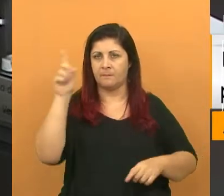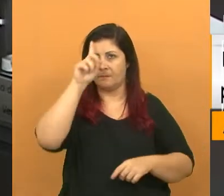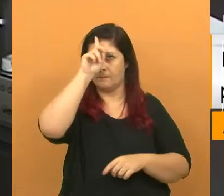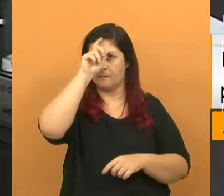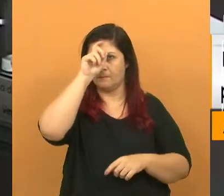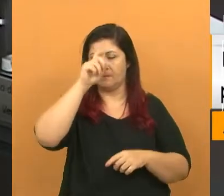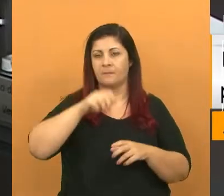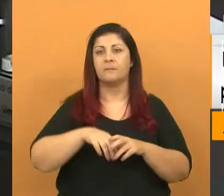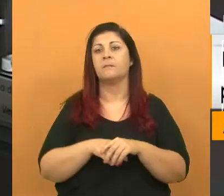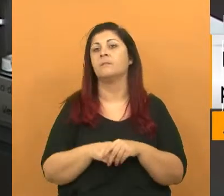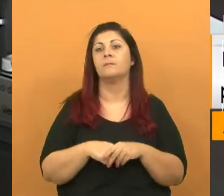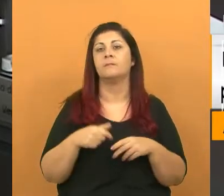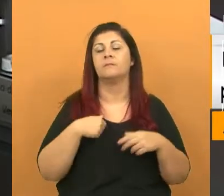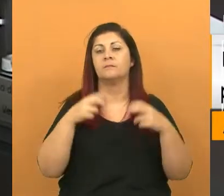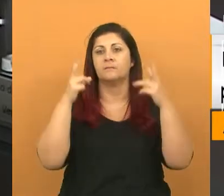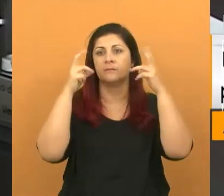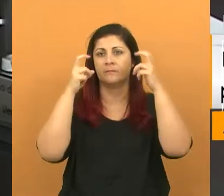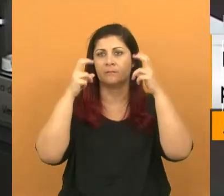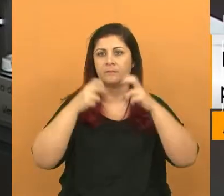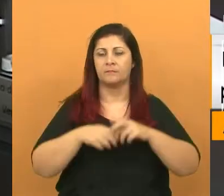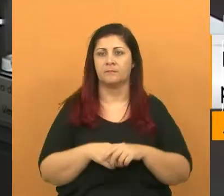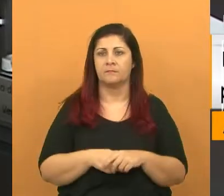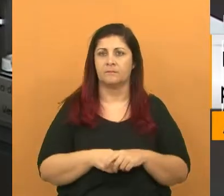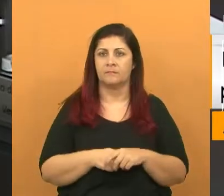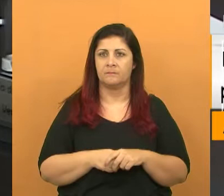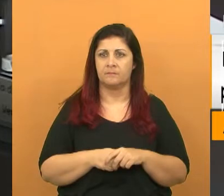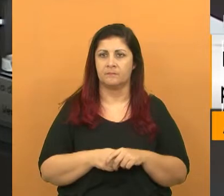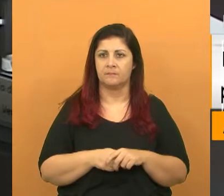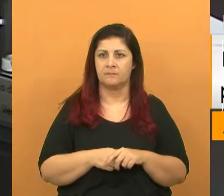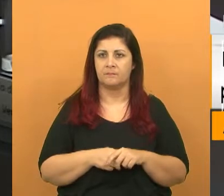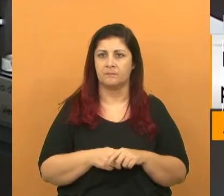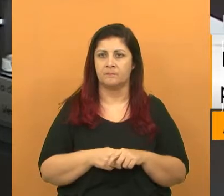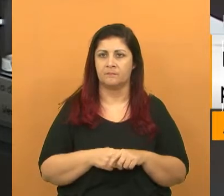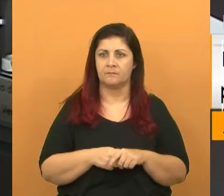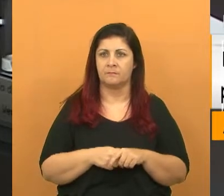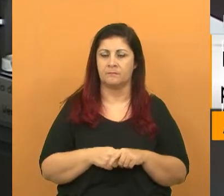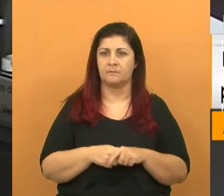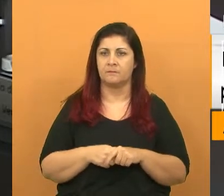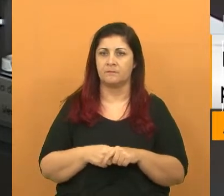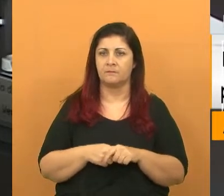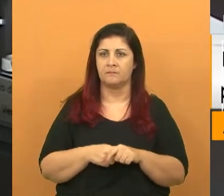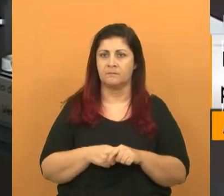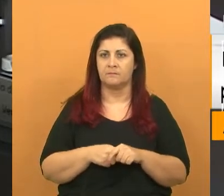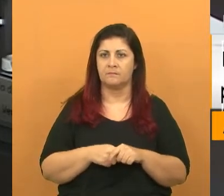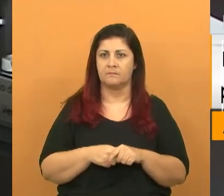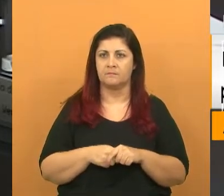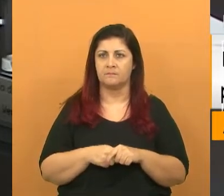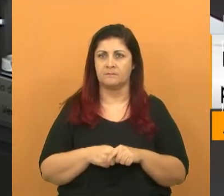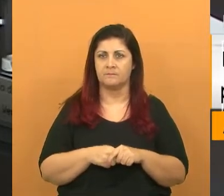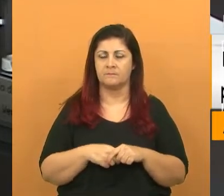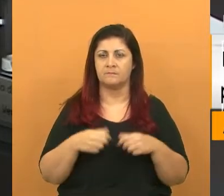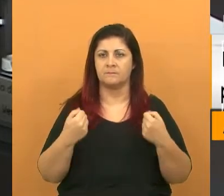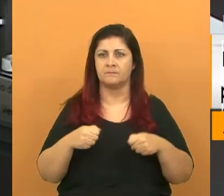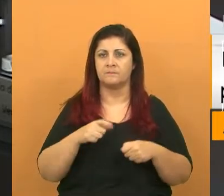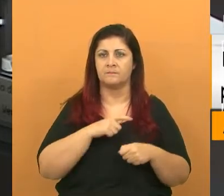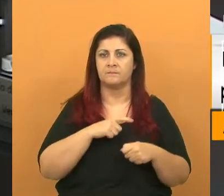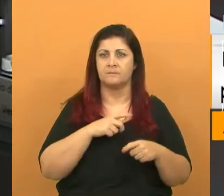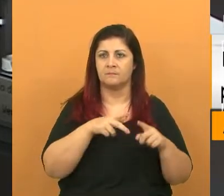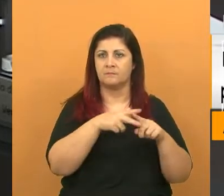perceba o seguinte, né, como foi dito aqui, que o vereador que comentou a respeito, que teria que ter dois